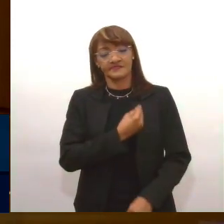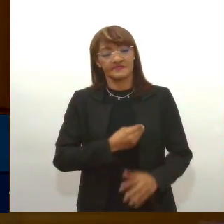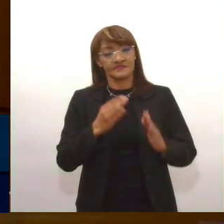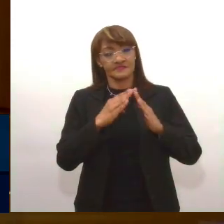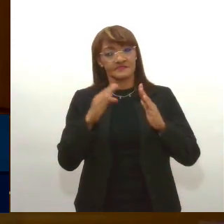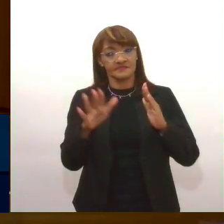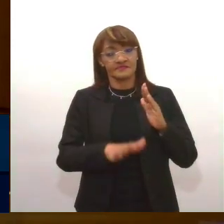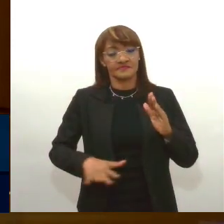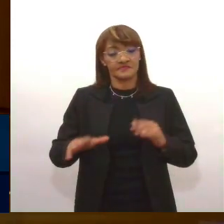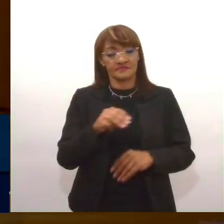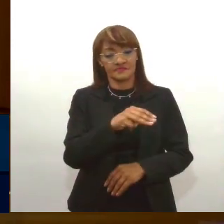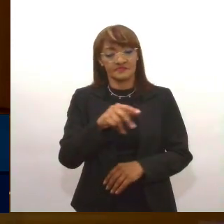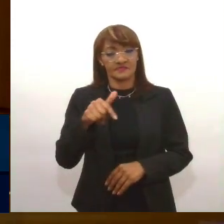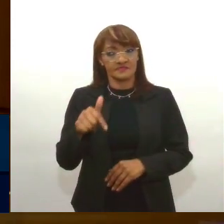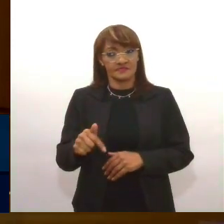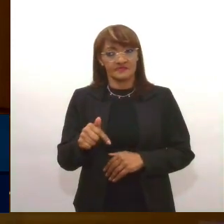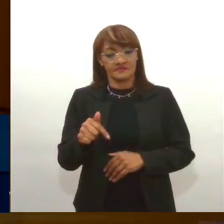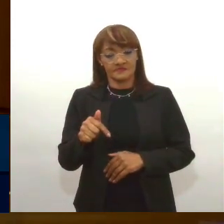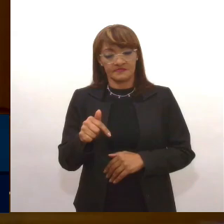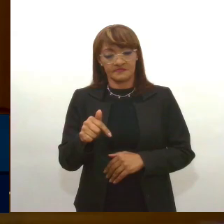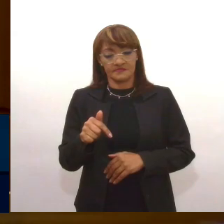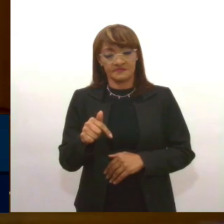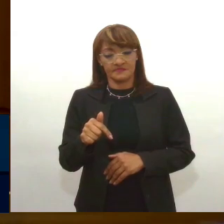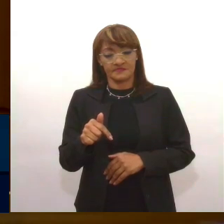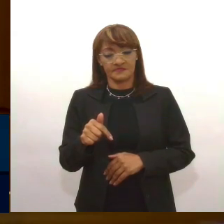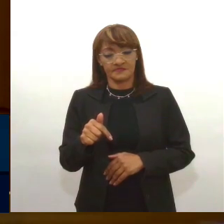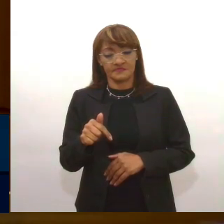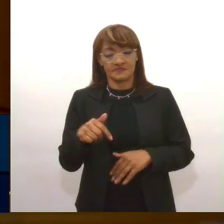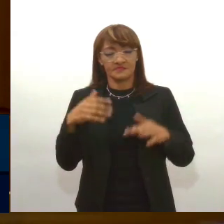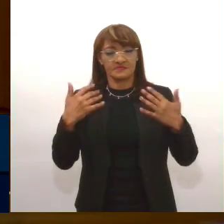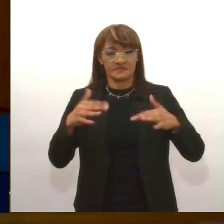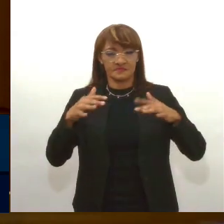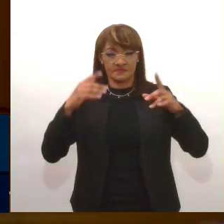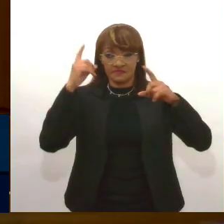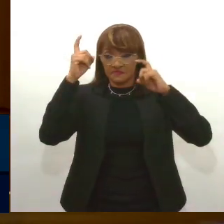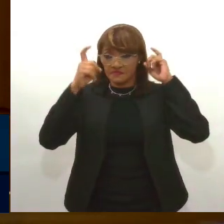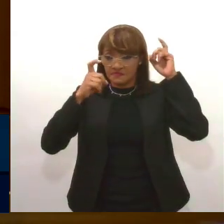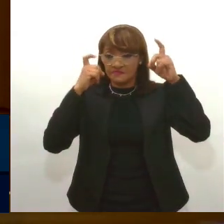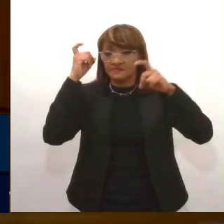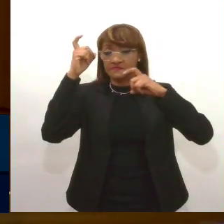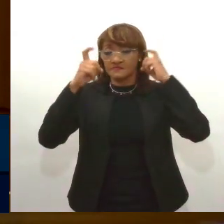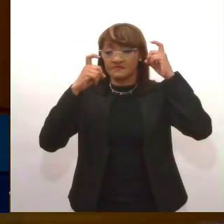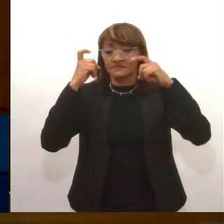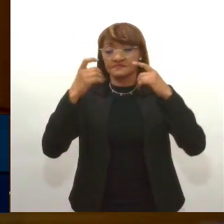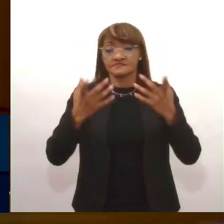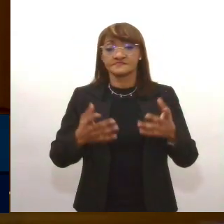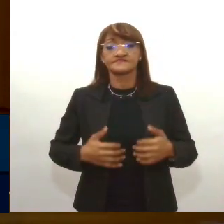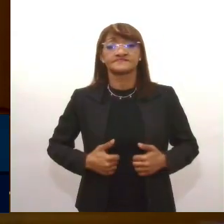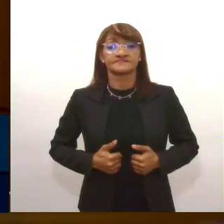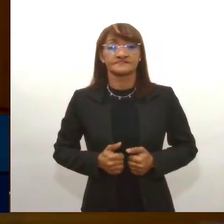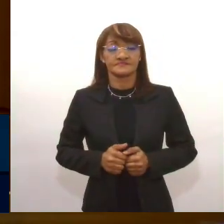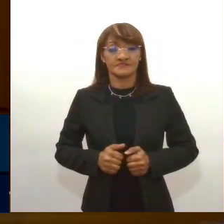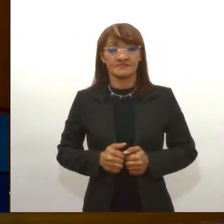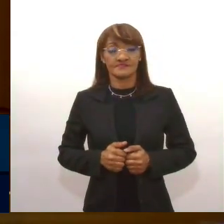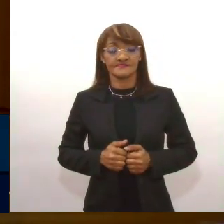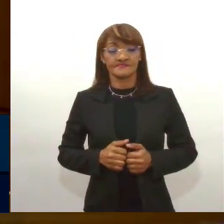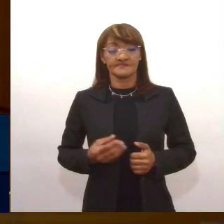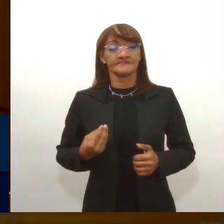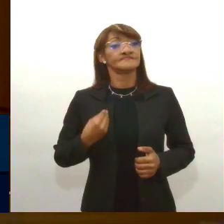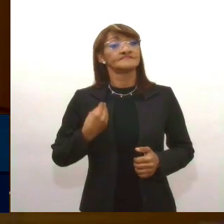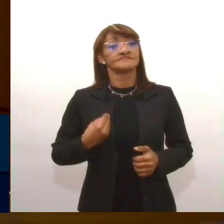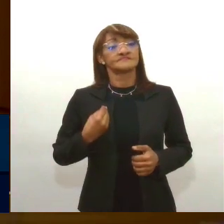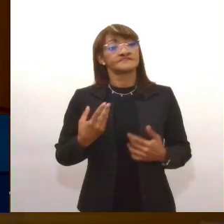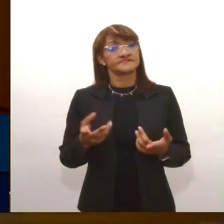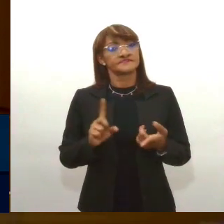estão muito preocupados né como ficarão sua seu modo de sobreviver E também como ficará